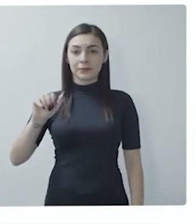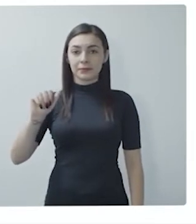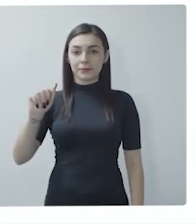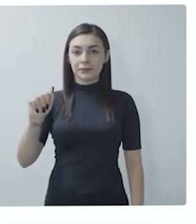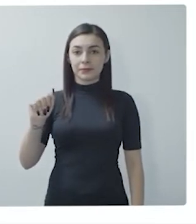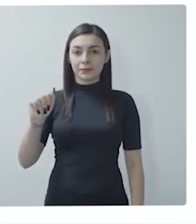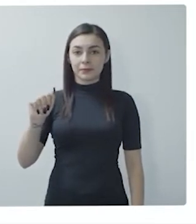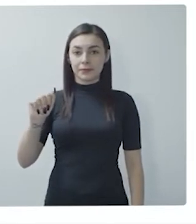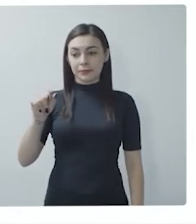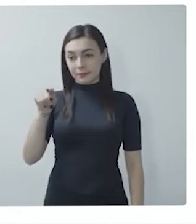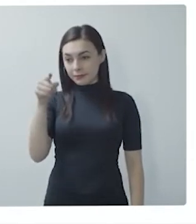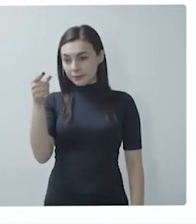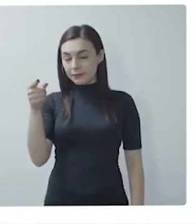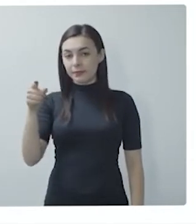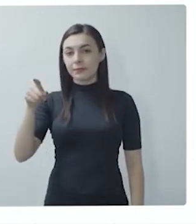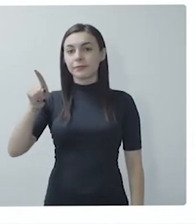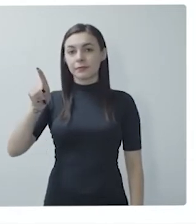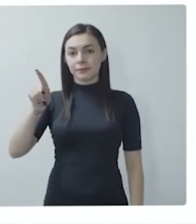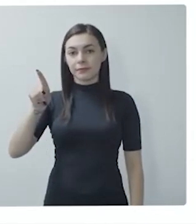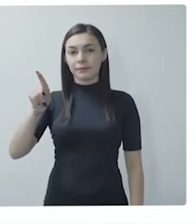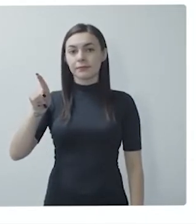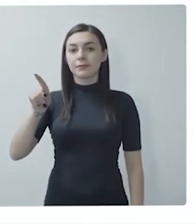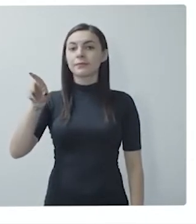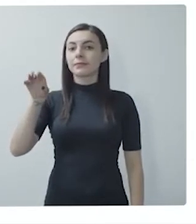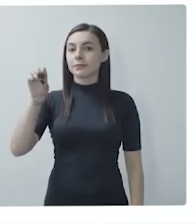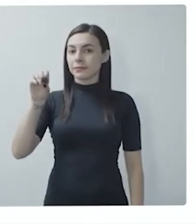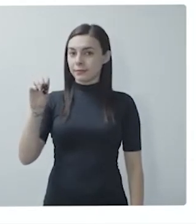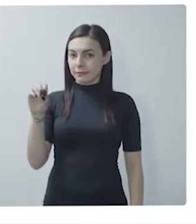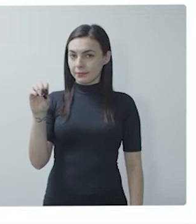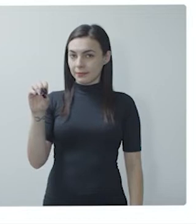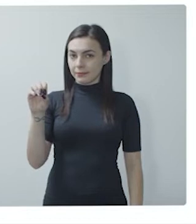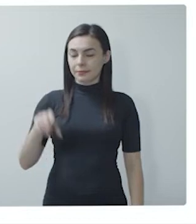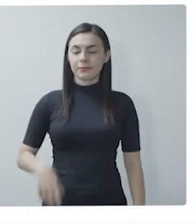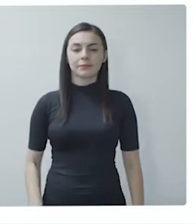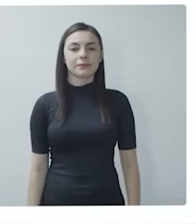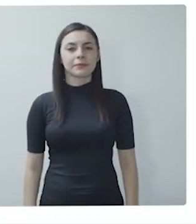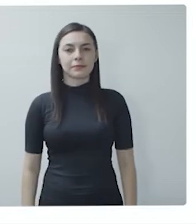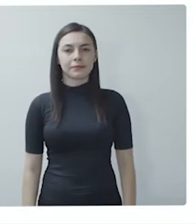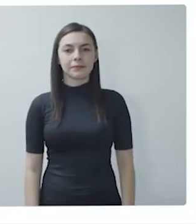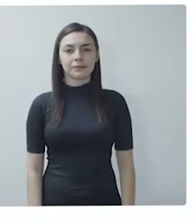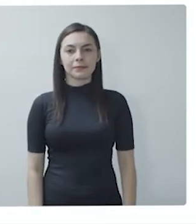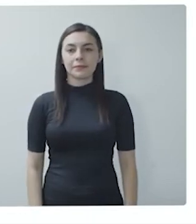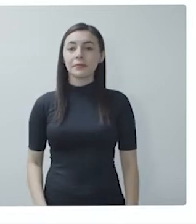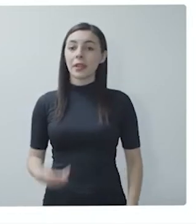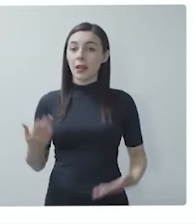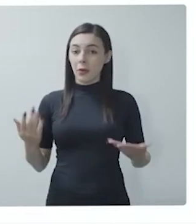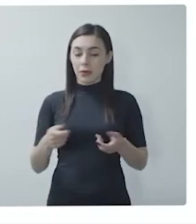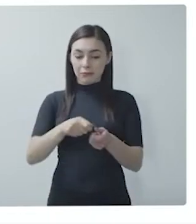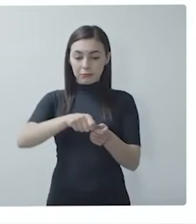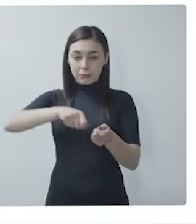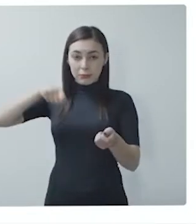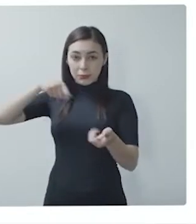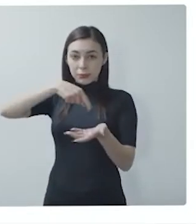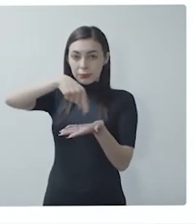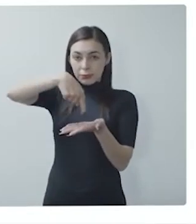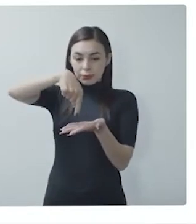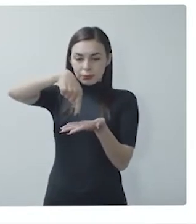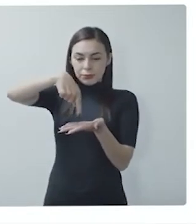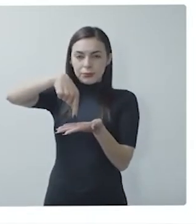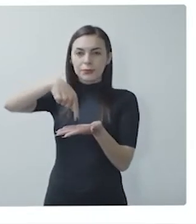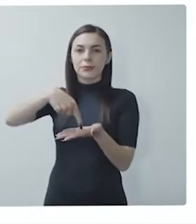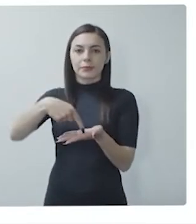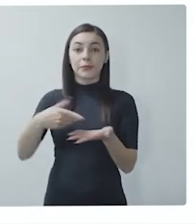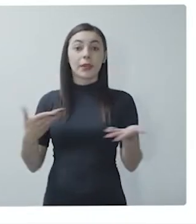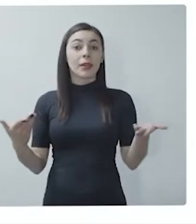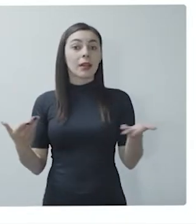o A com o sinal gráfico do tio e o O. E escrevemos pião.